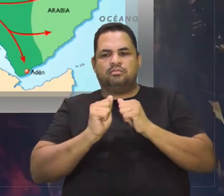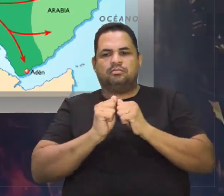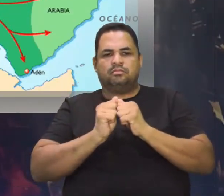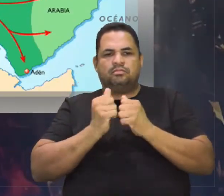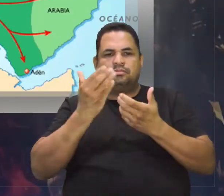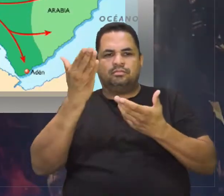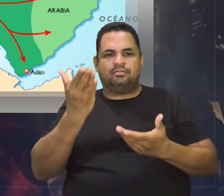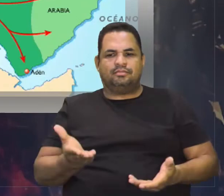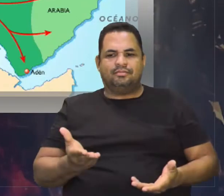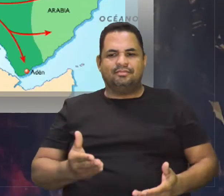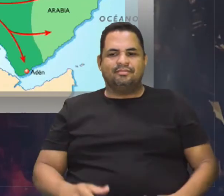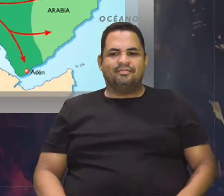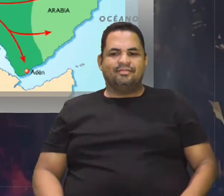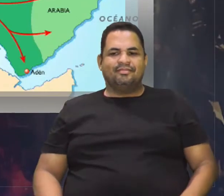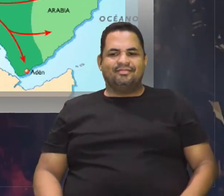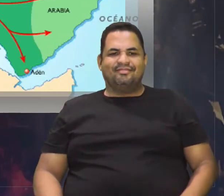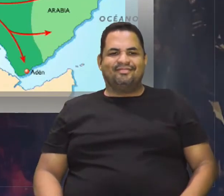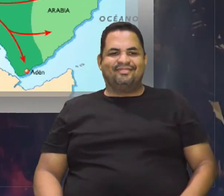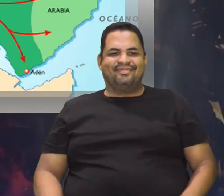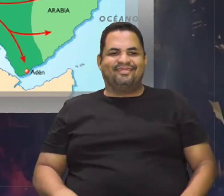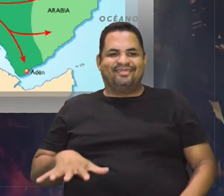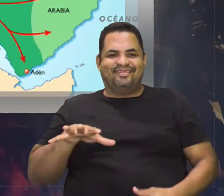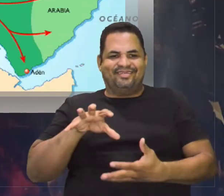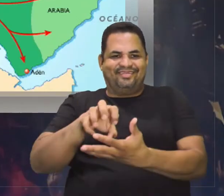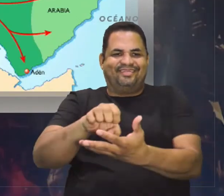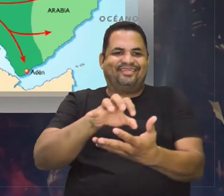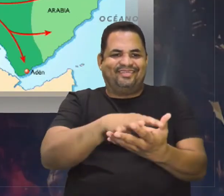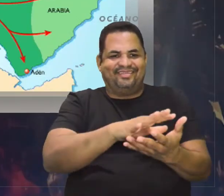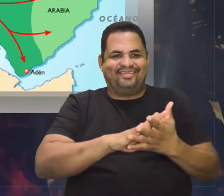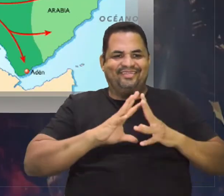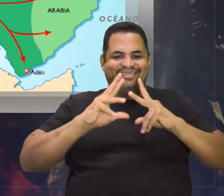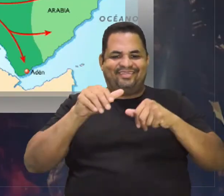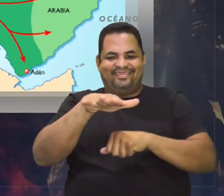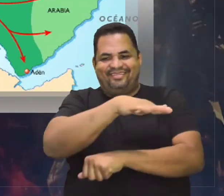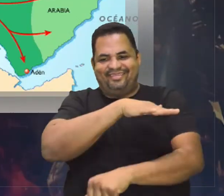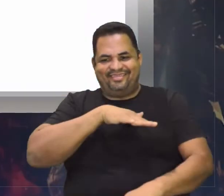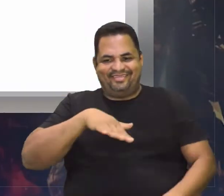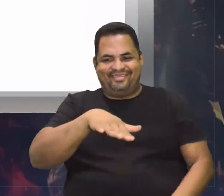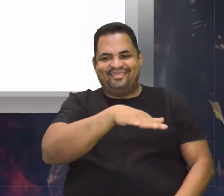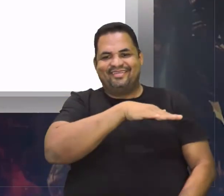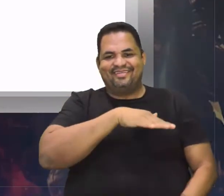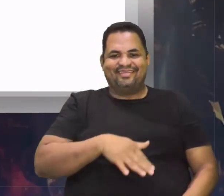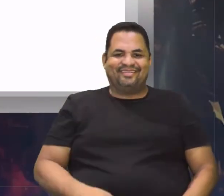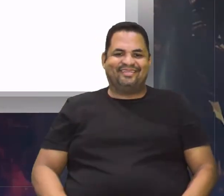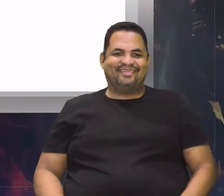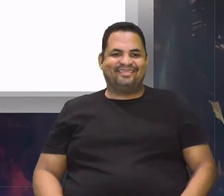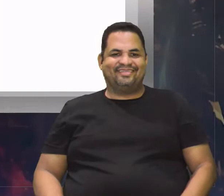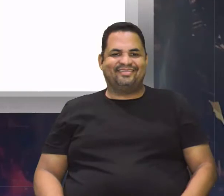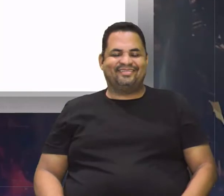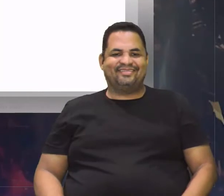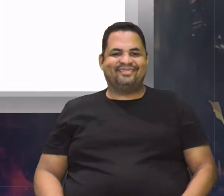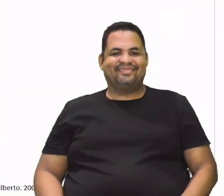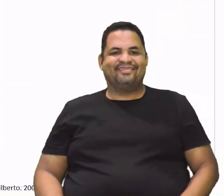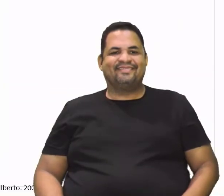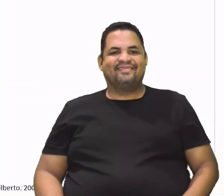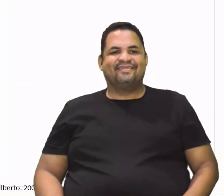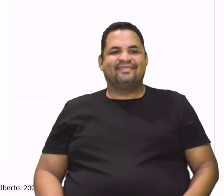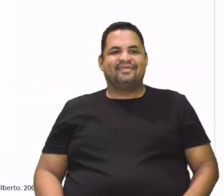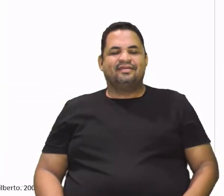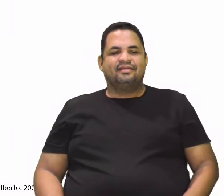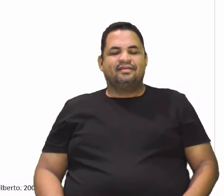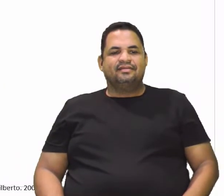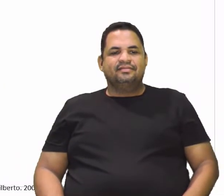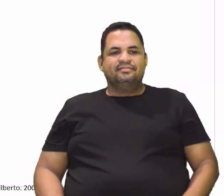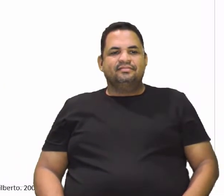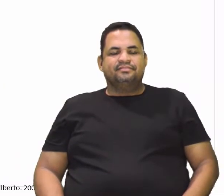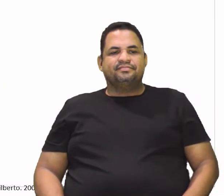está, e ocupa toda essa região. Na tela,